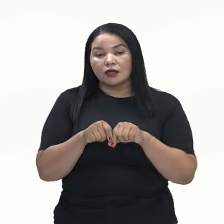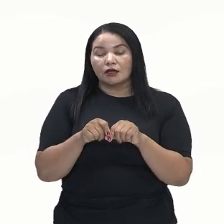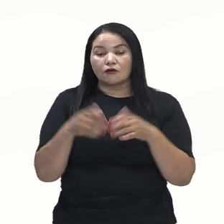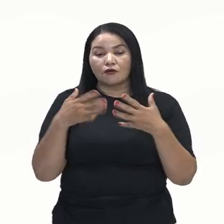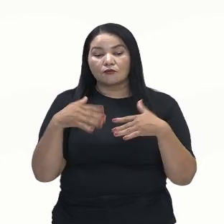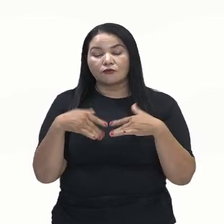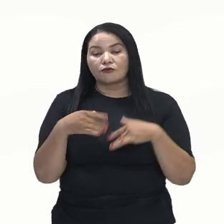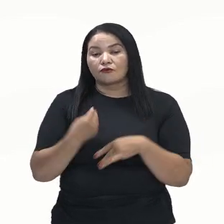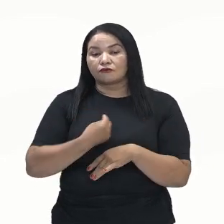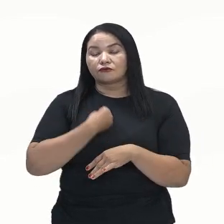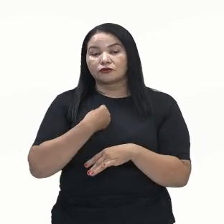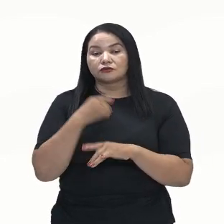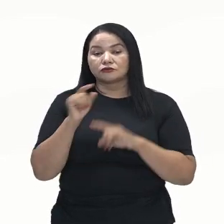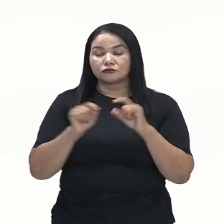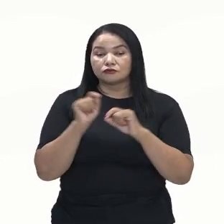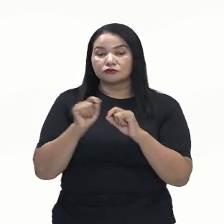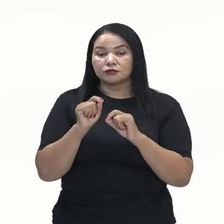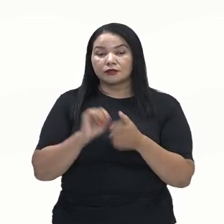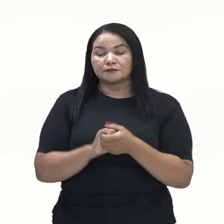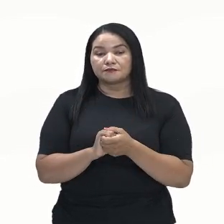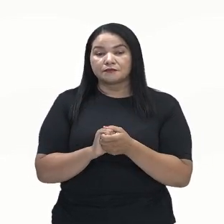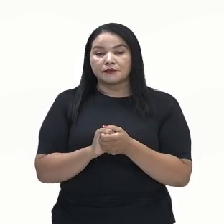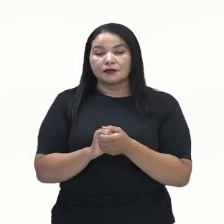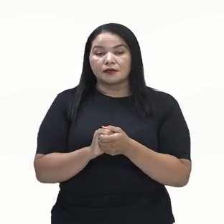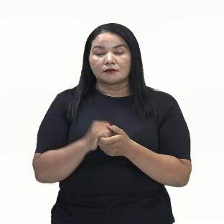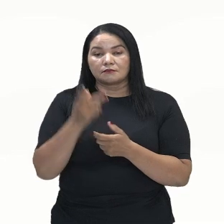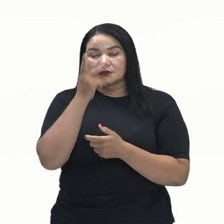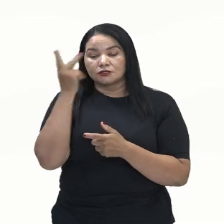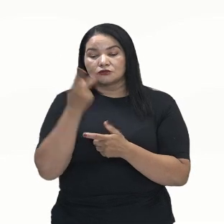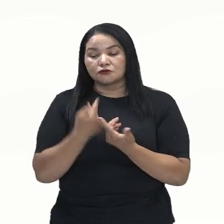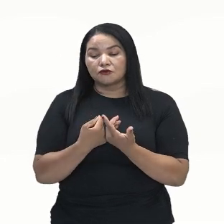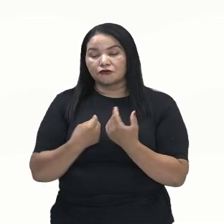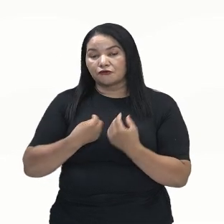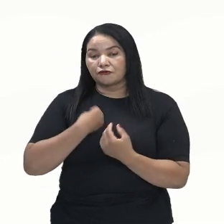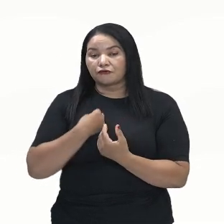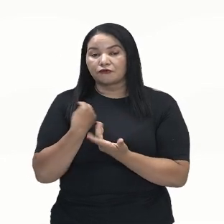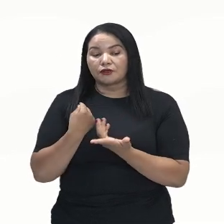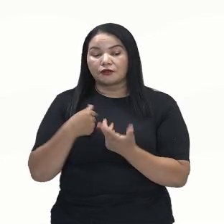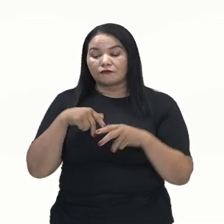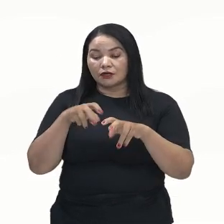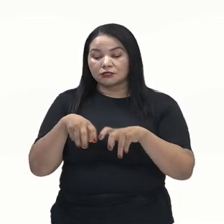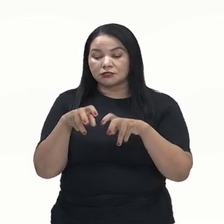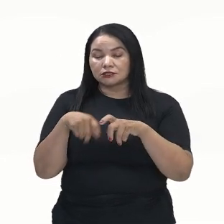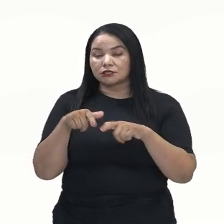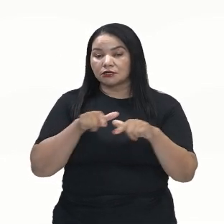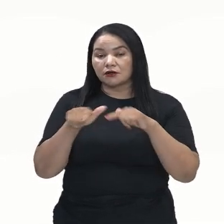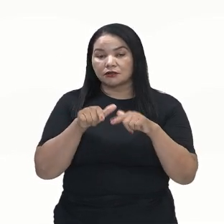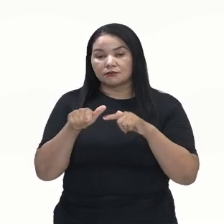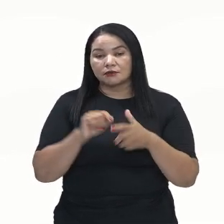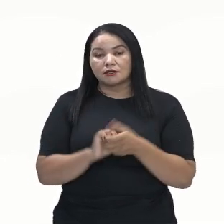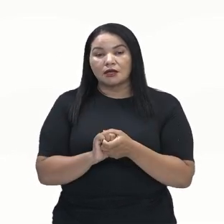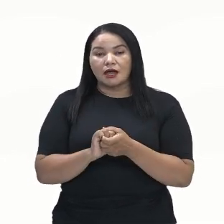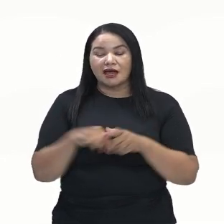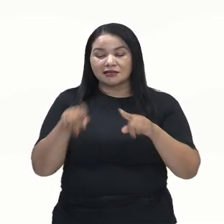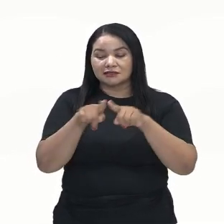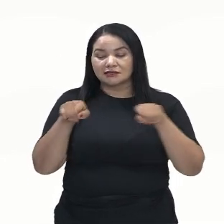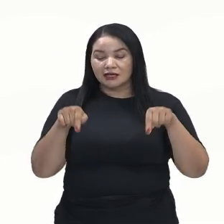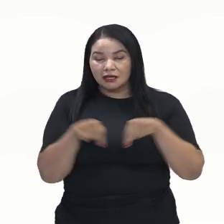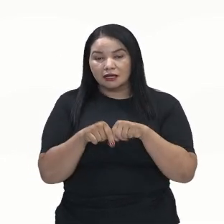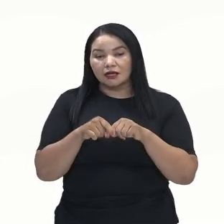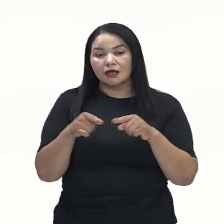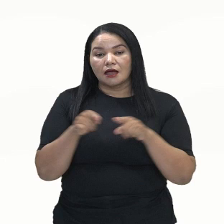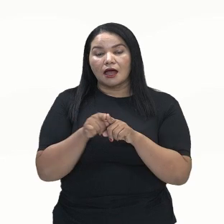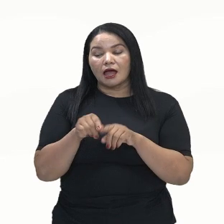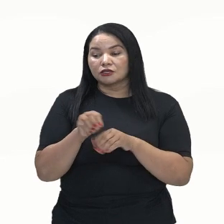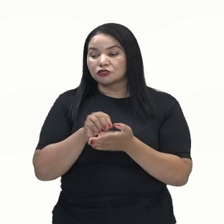residiam boa parte dos camponeses. Então, vai cercar essas terras, expulsar os camponeses,